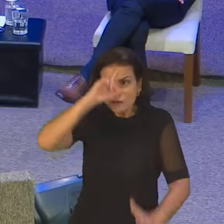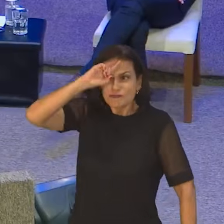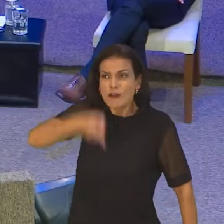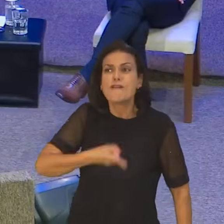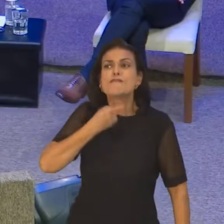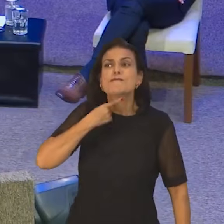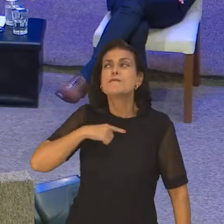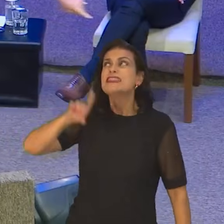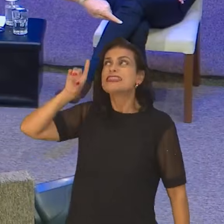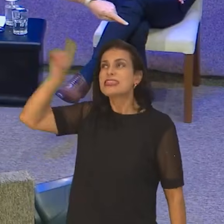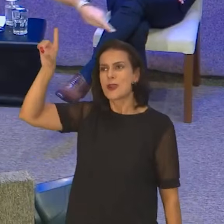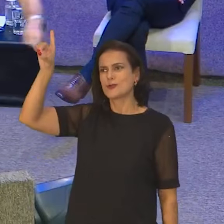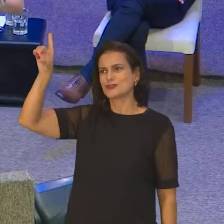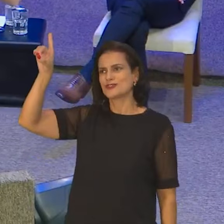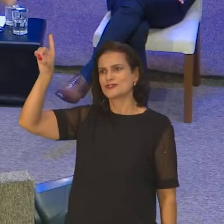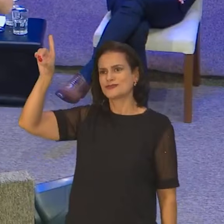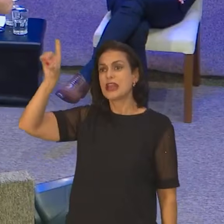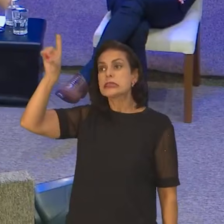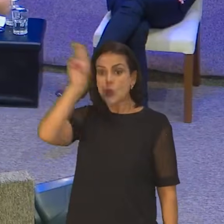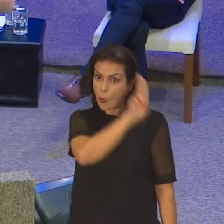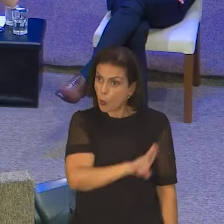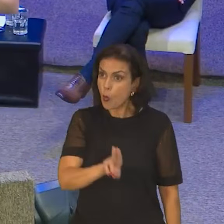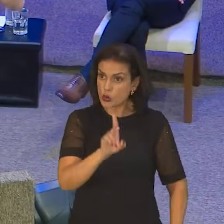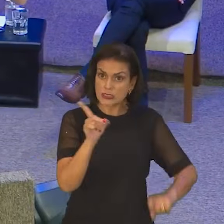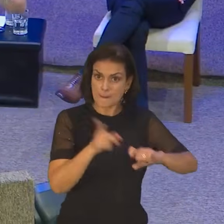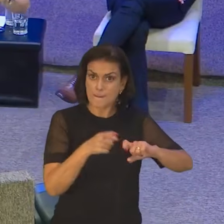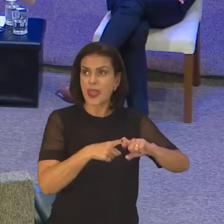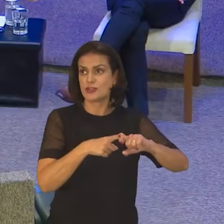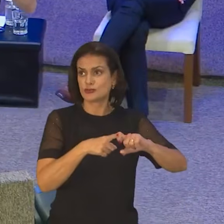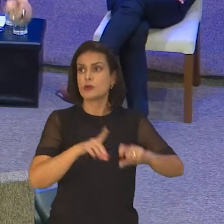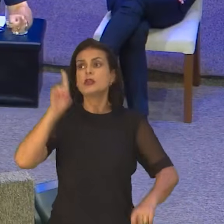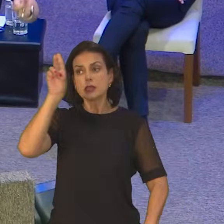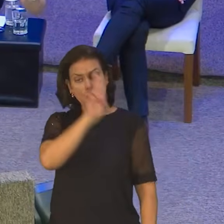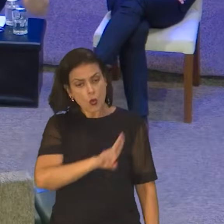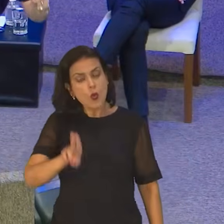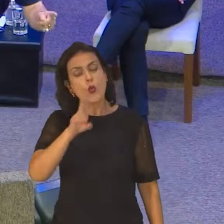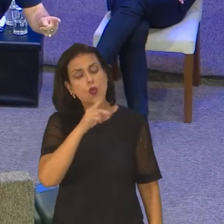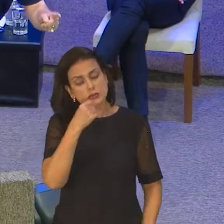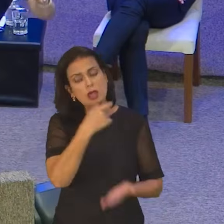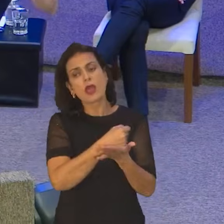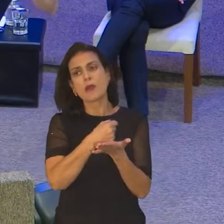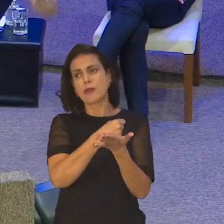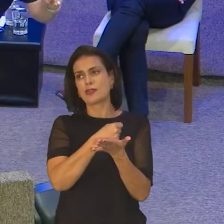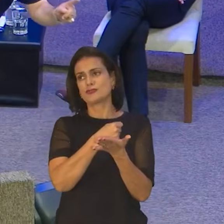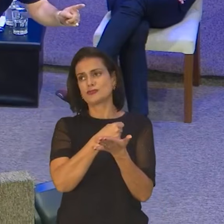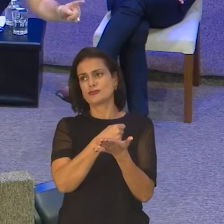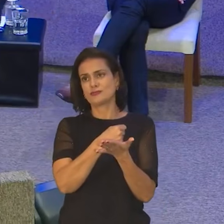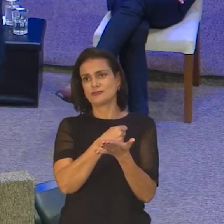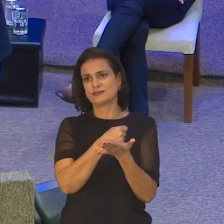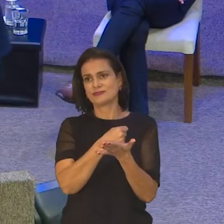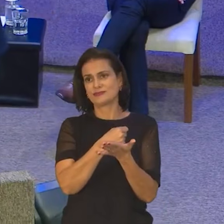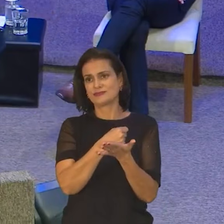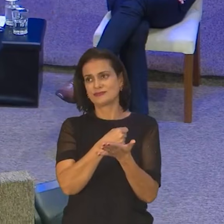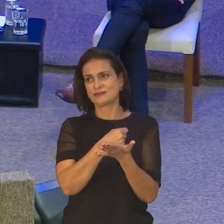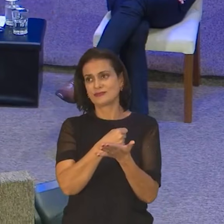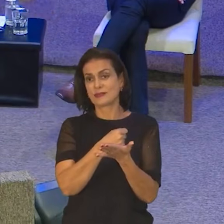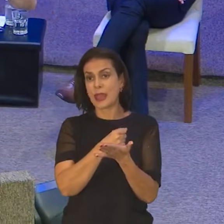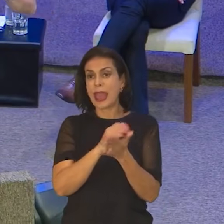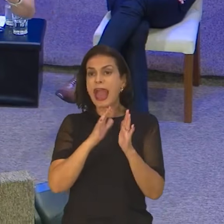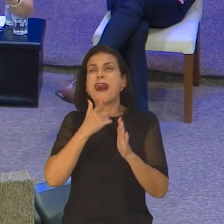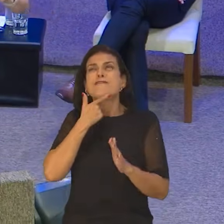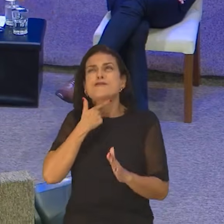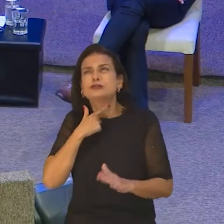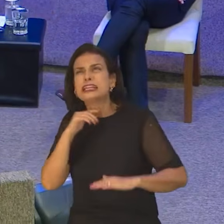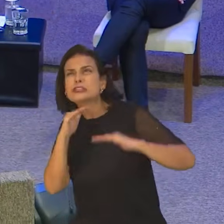meio do médico e usa o remédio. Eu não estou dizendo se você ficou doente não vai para o médico, eu não disse isso. O missionário disse, não,